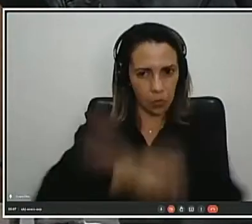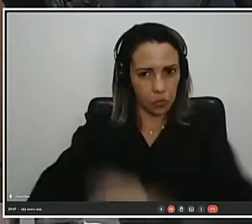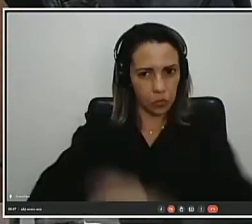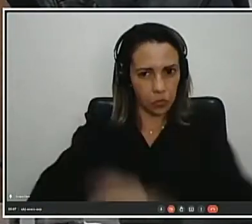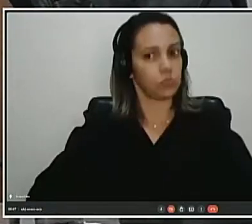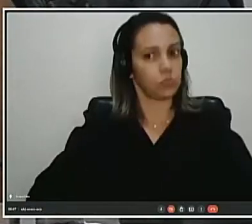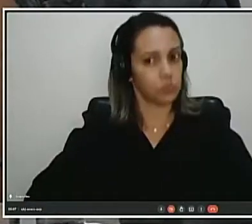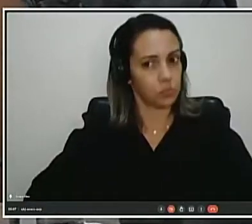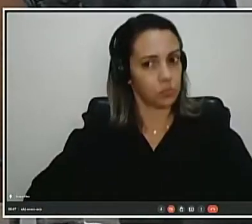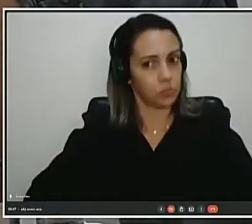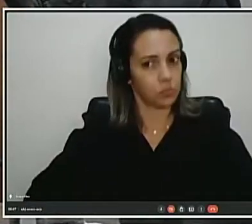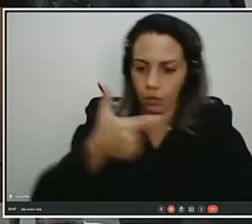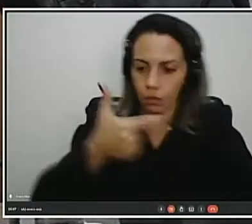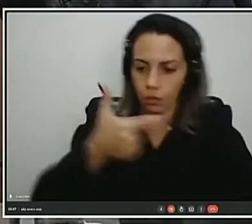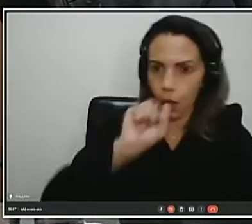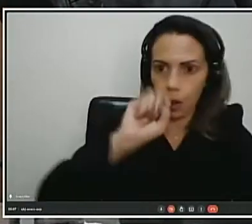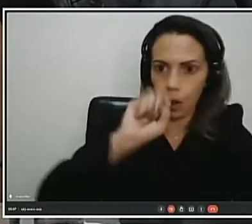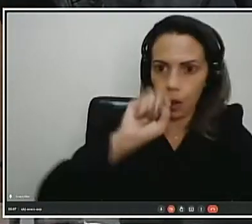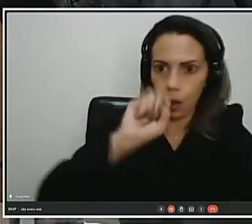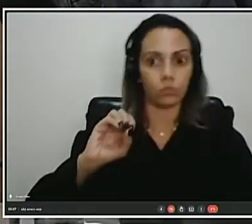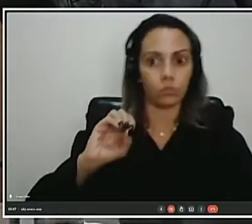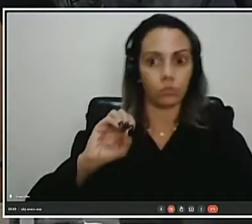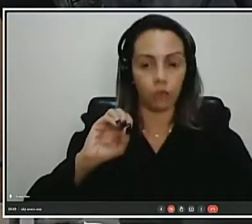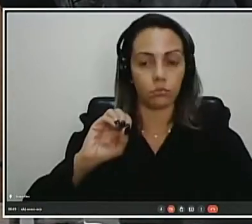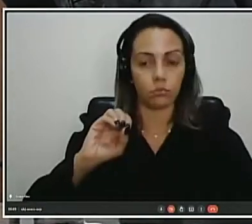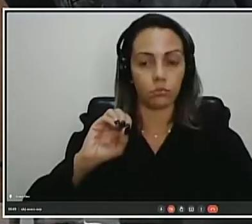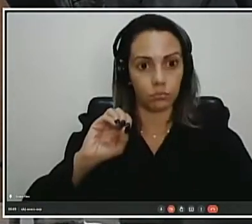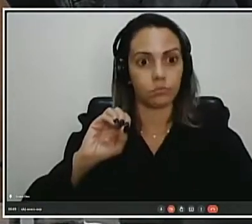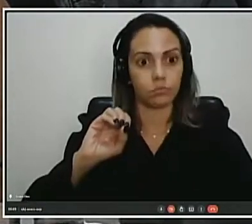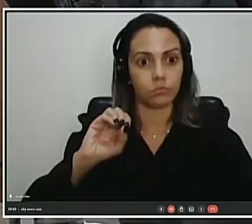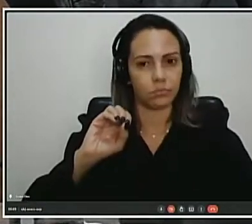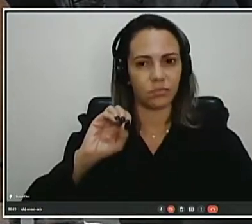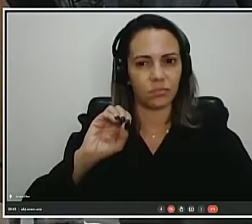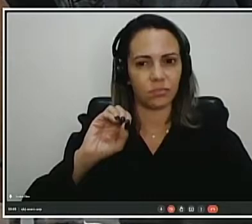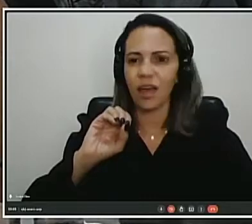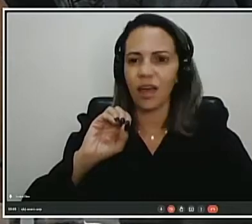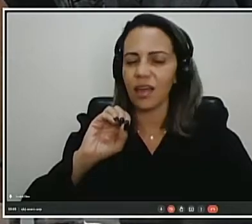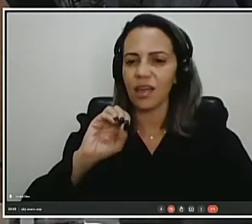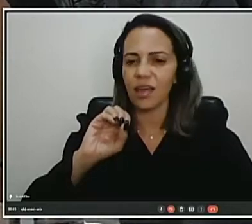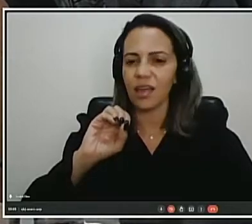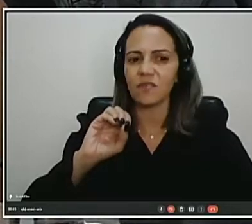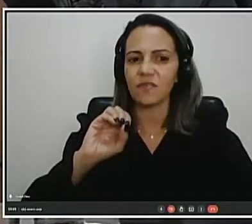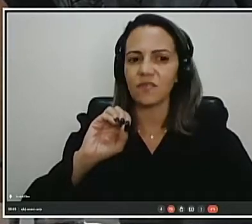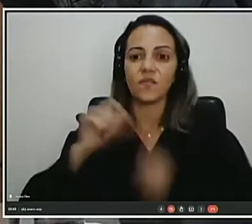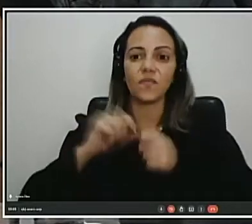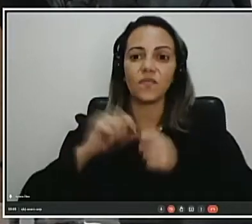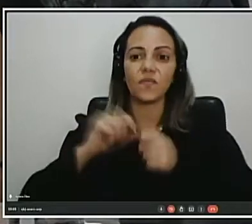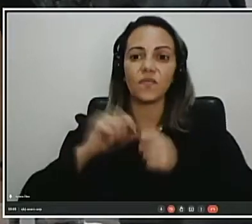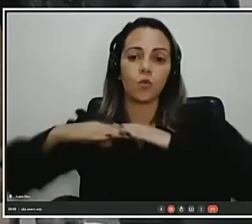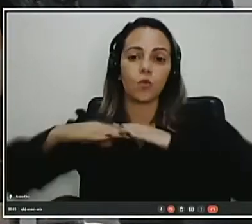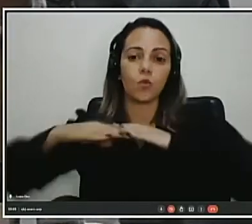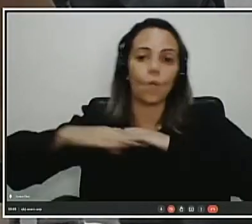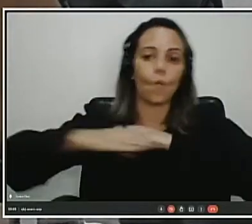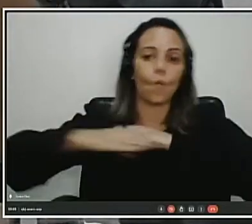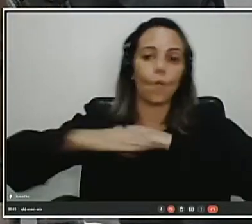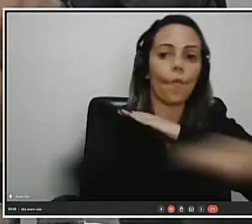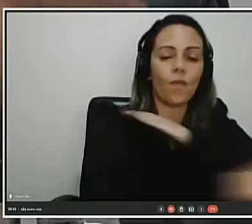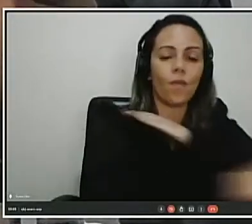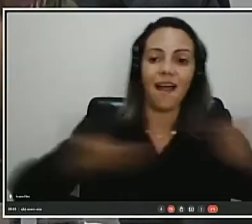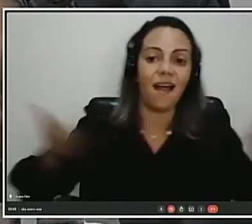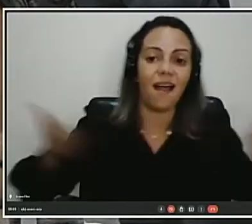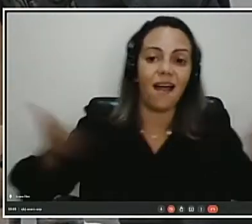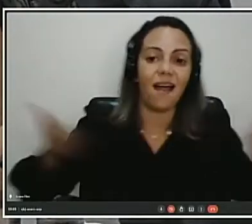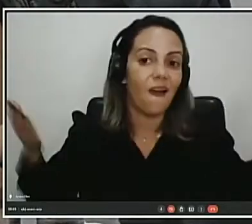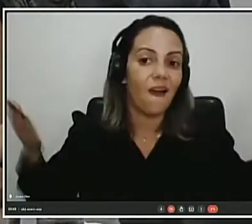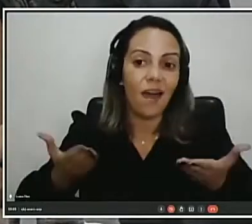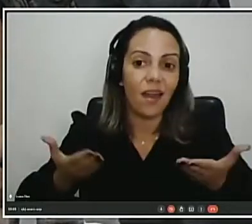280, passando na frente da minha firma no São Gabriel, acabaram de fazer o asfalto. Hoje foi me comunicado que já